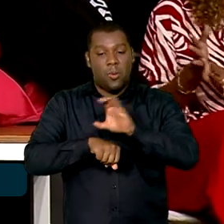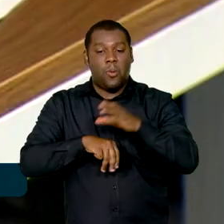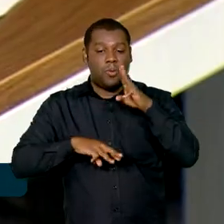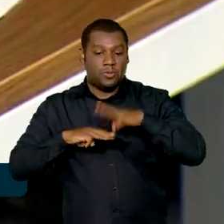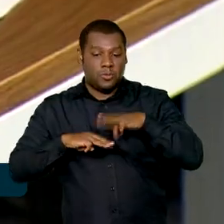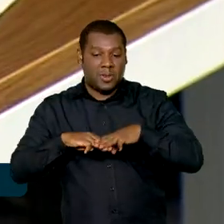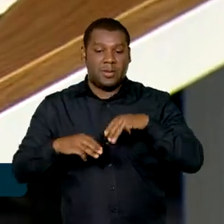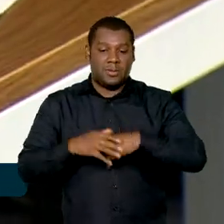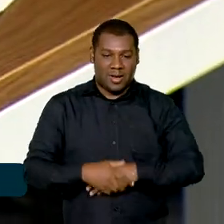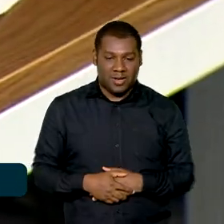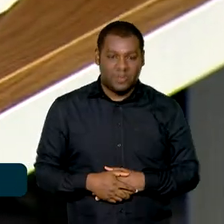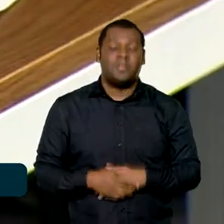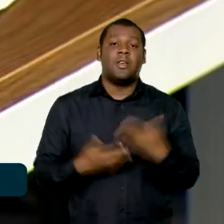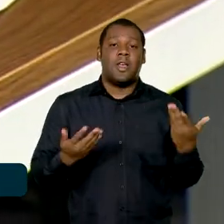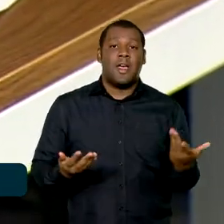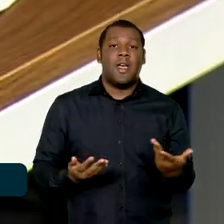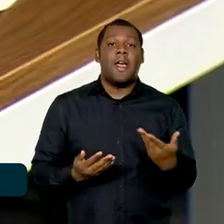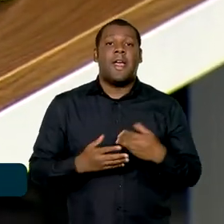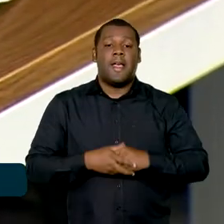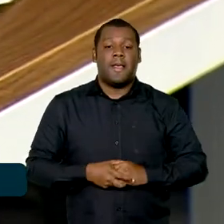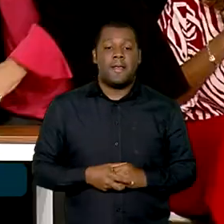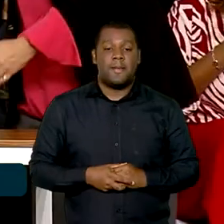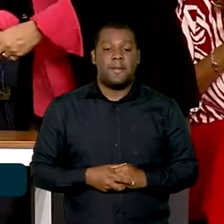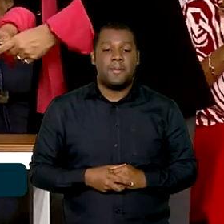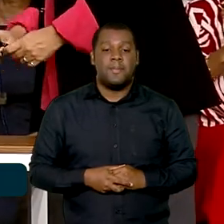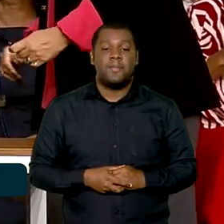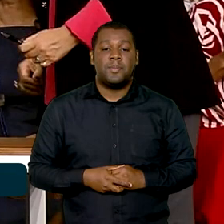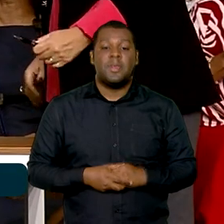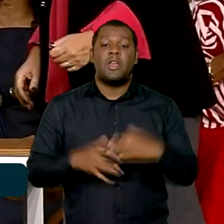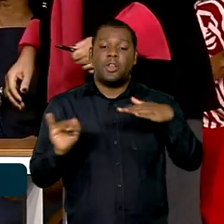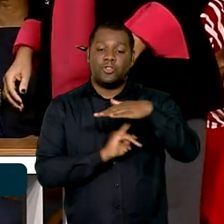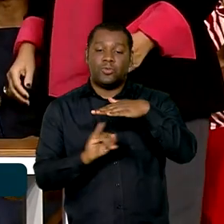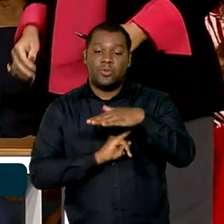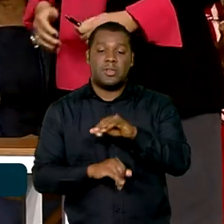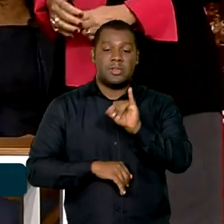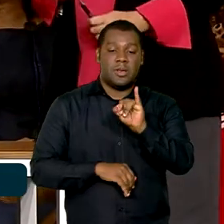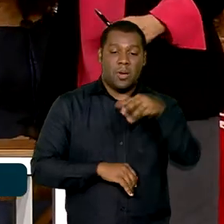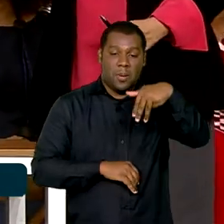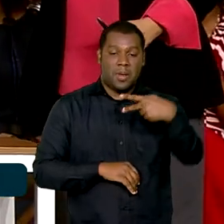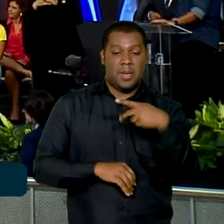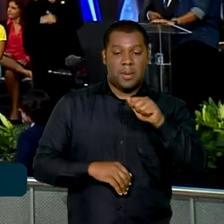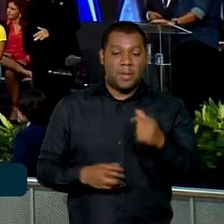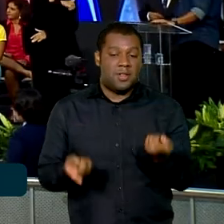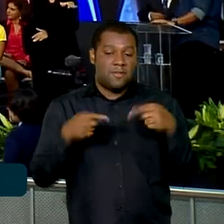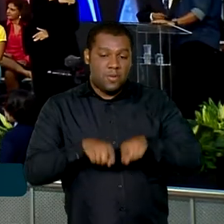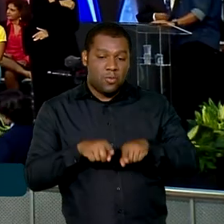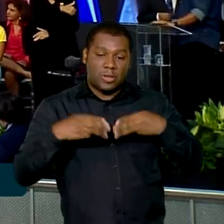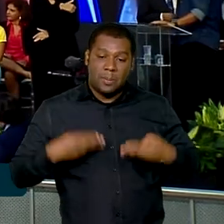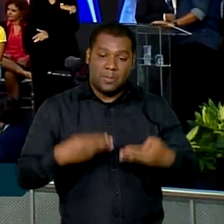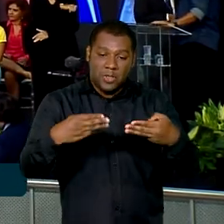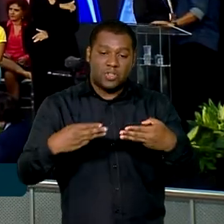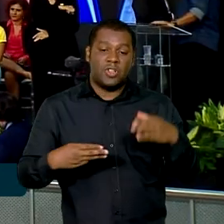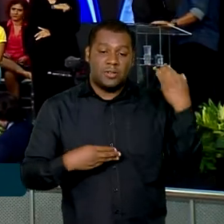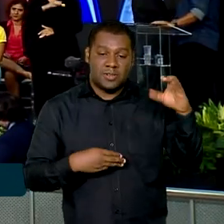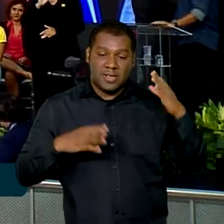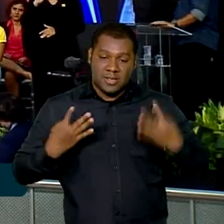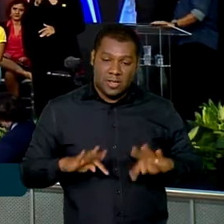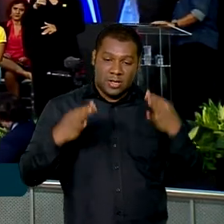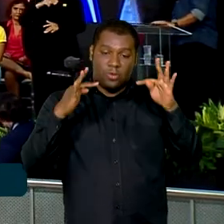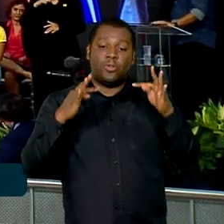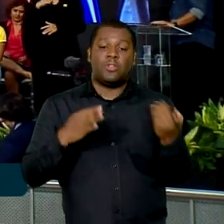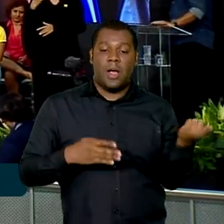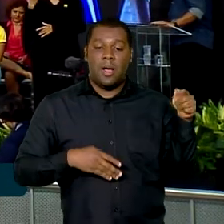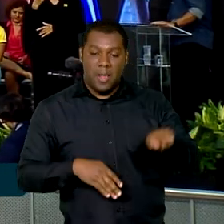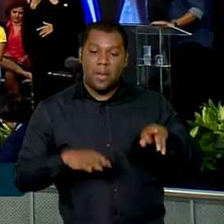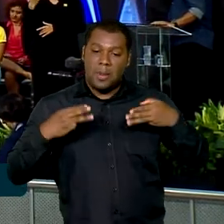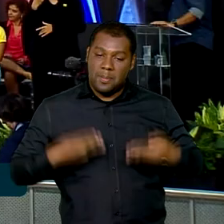organização social vinculada ao Ministério da Ciência, Tecnologia e Inovação e ao Ministério da Educação.